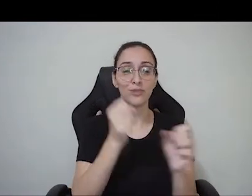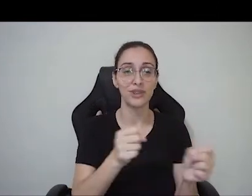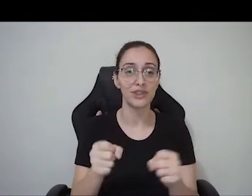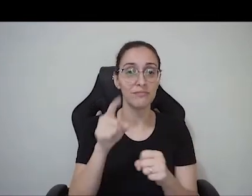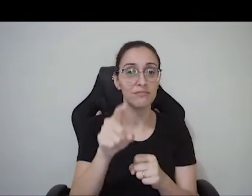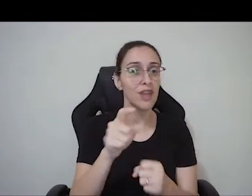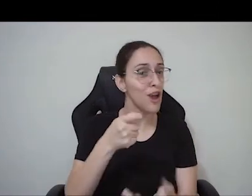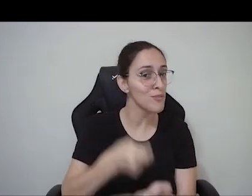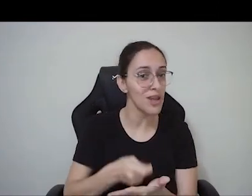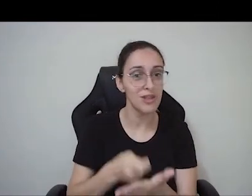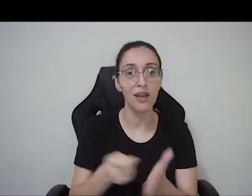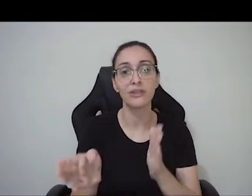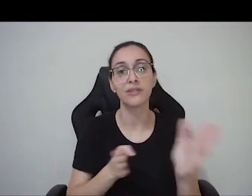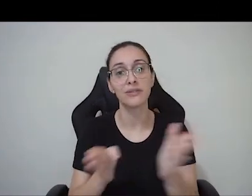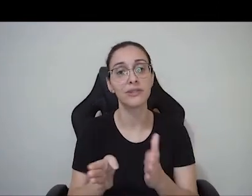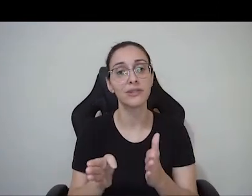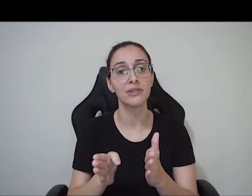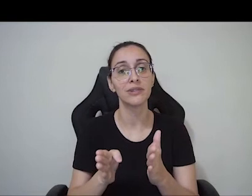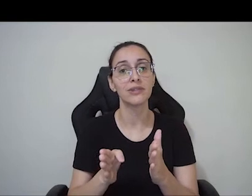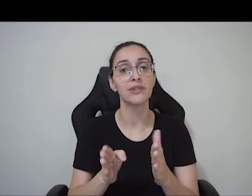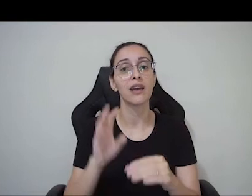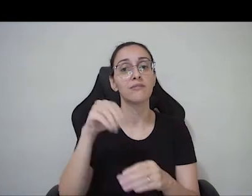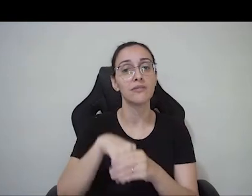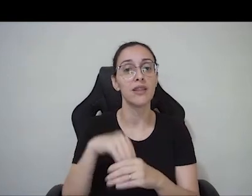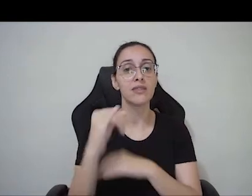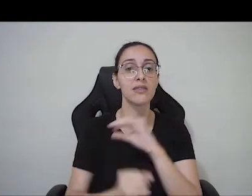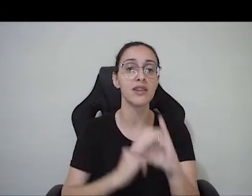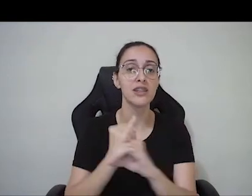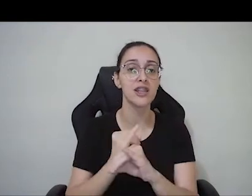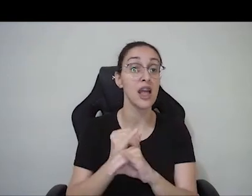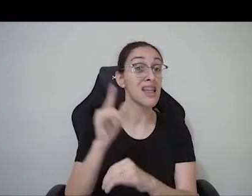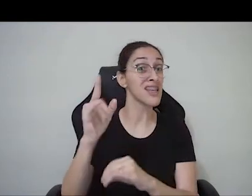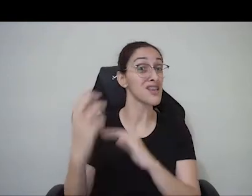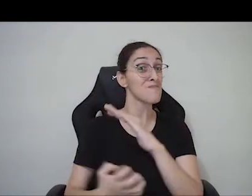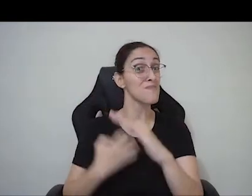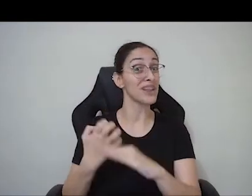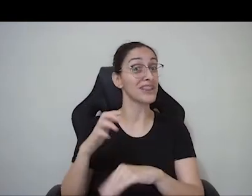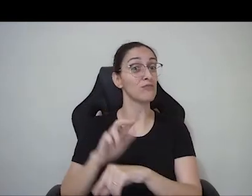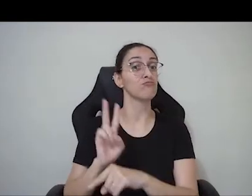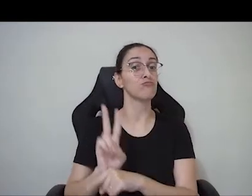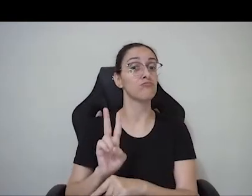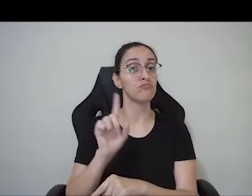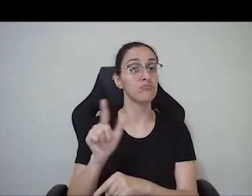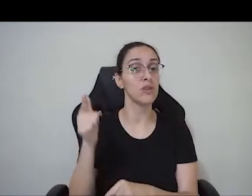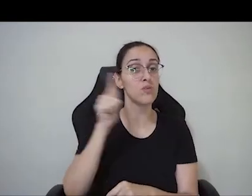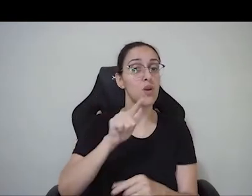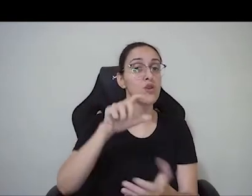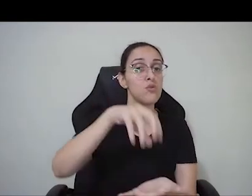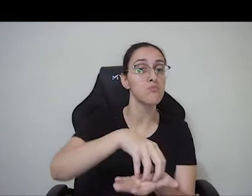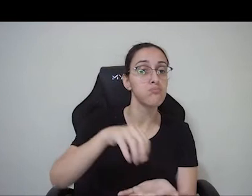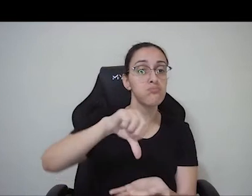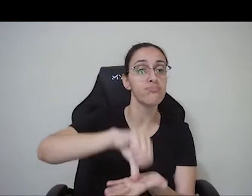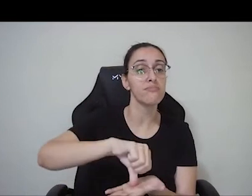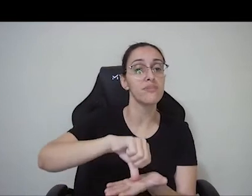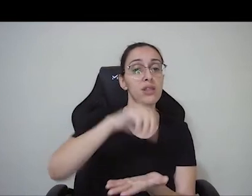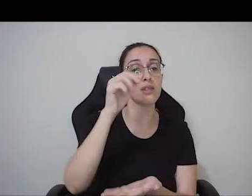é obrigatória a acessibilidade nos sítios da internet mantidos por empresa, com sede ou representação